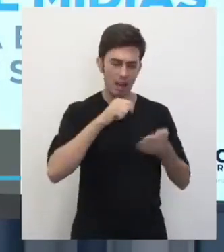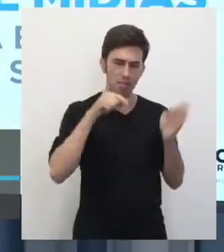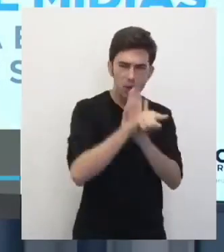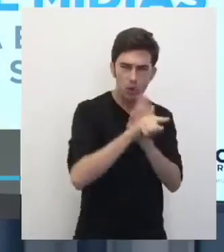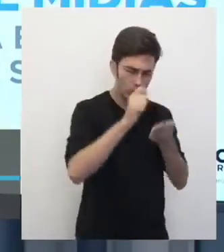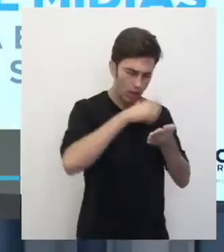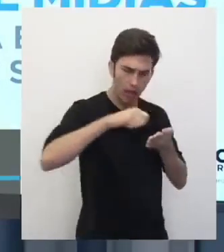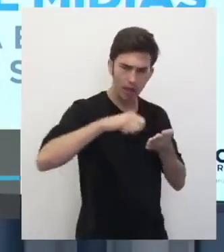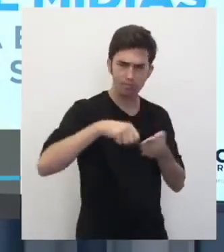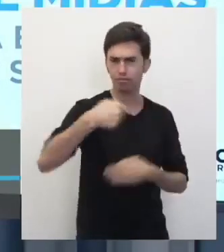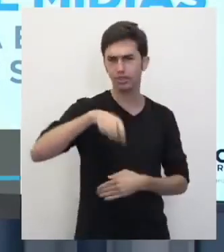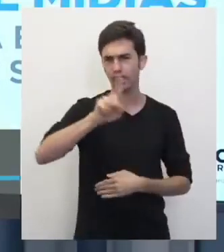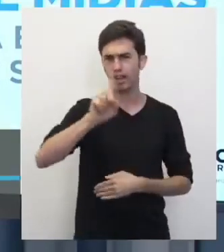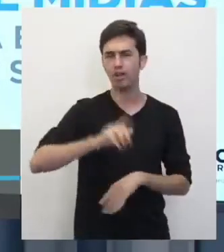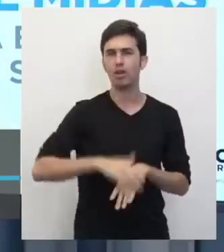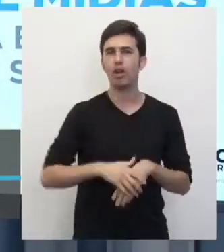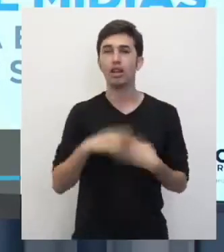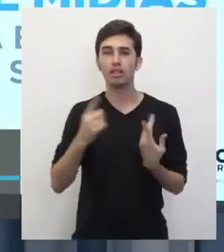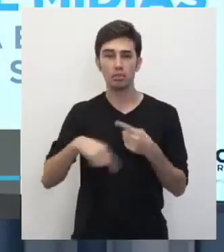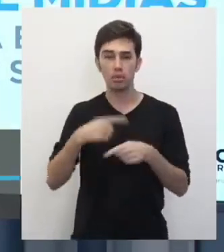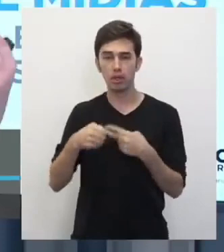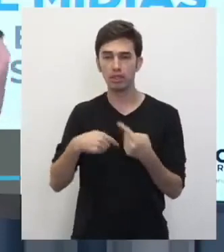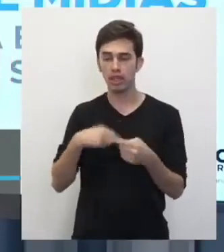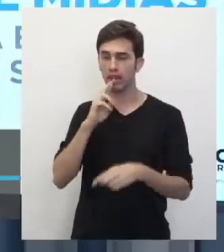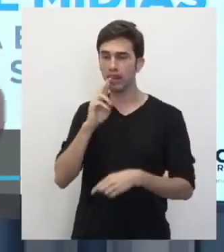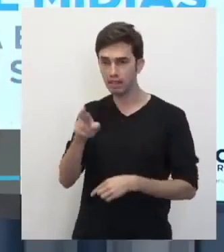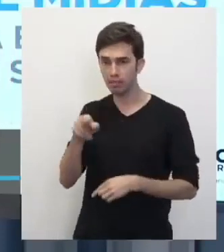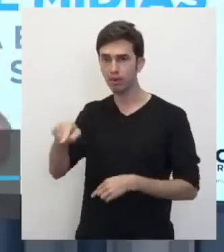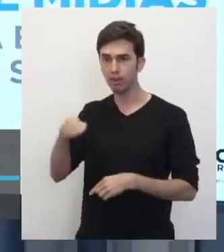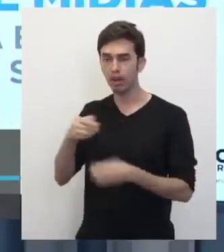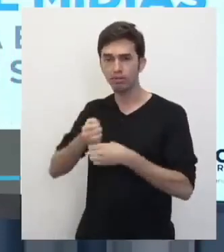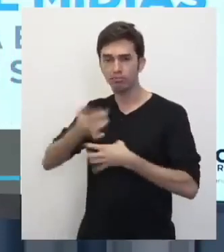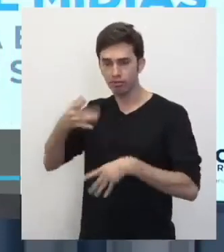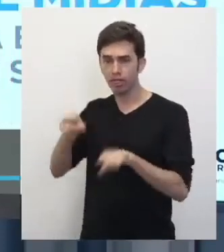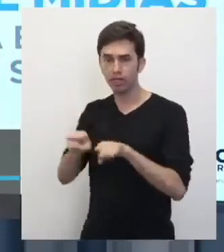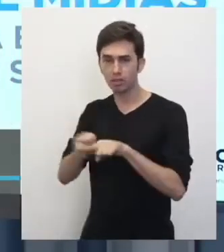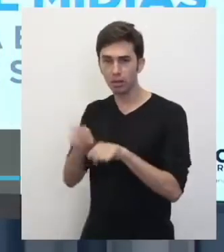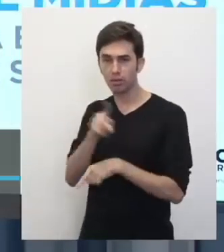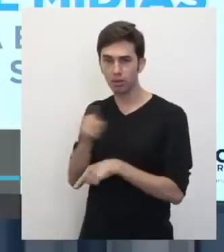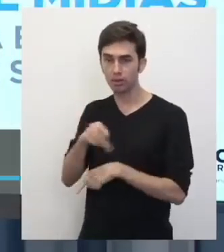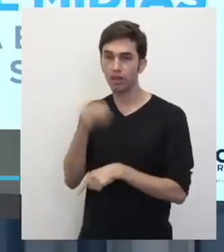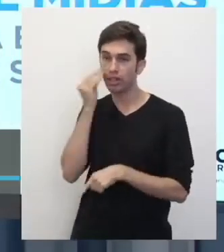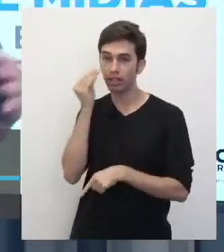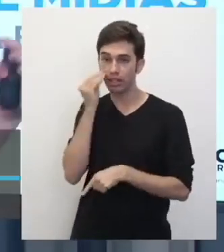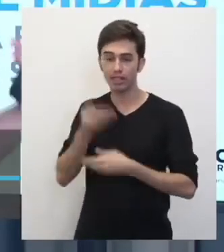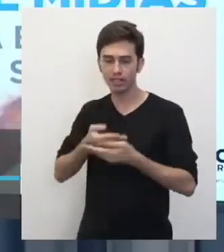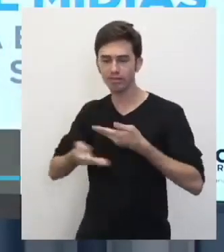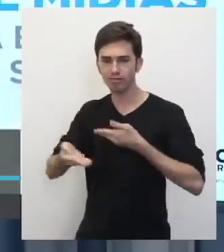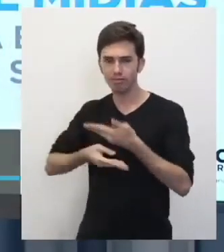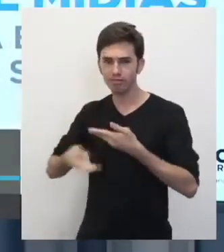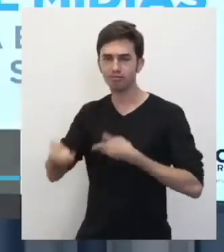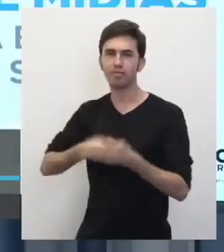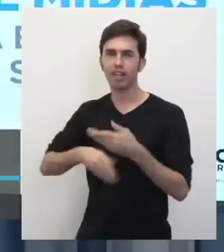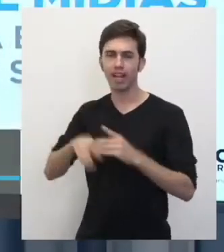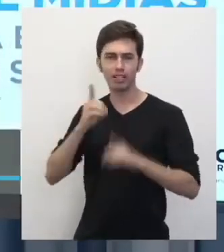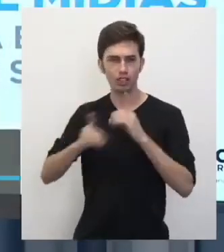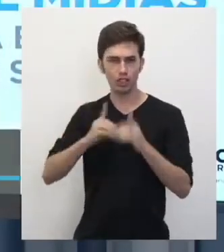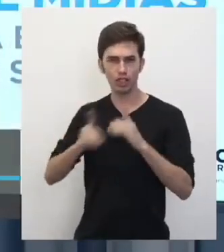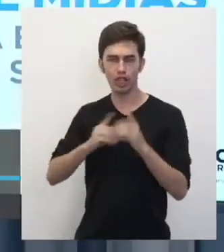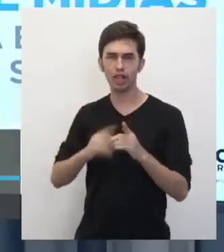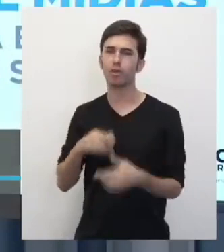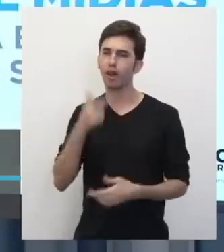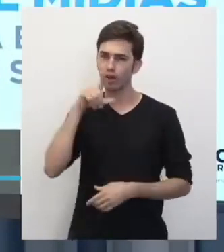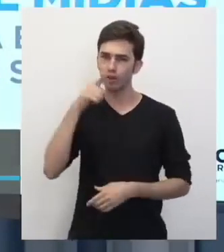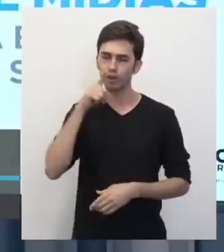respostas de vocês para passar aí no chat para o seu professor. A ideia aqui é ser mais dinâmico e interativo, vocês participarem